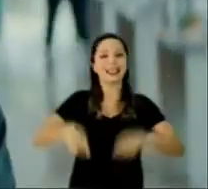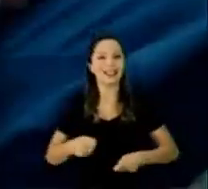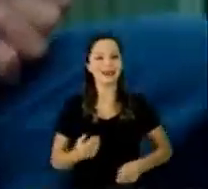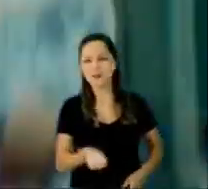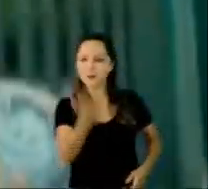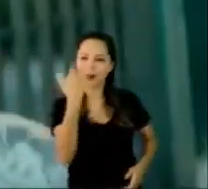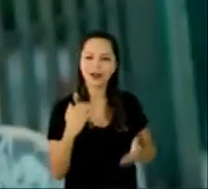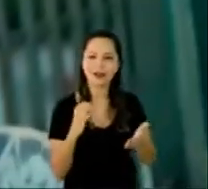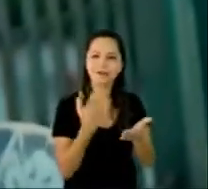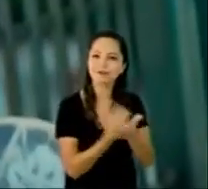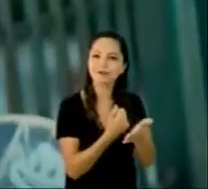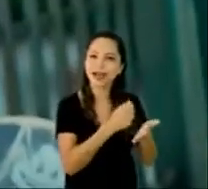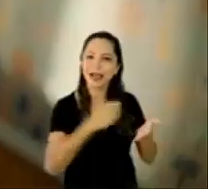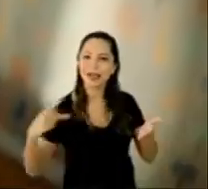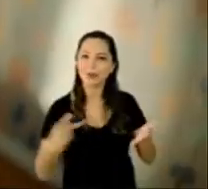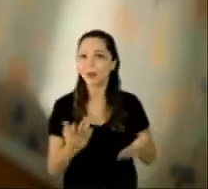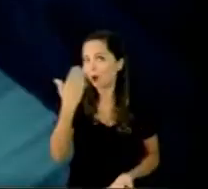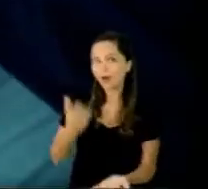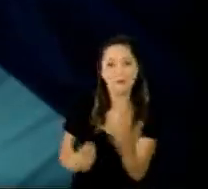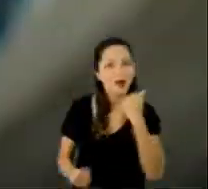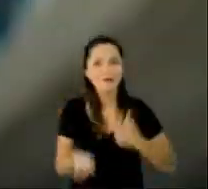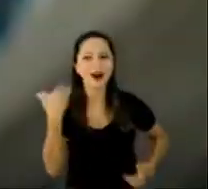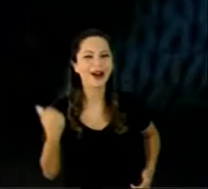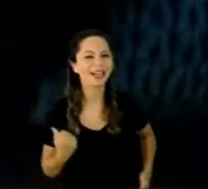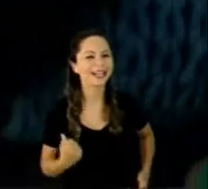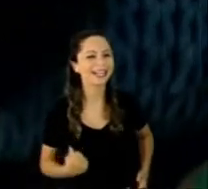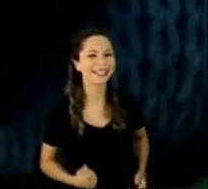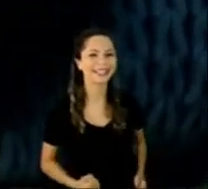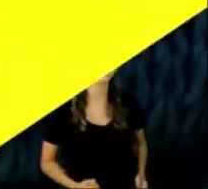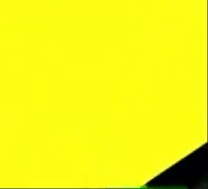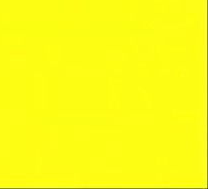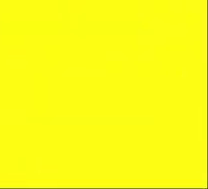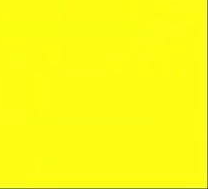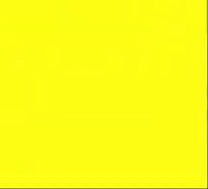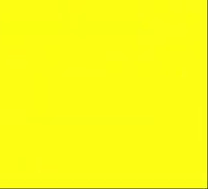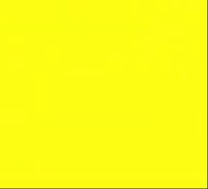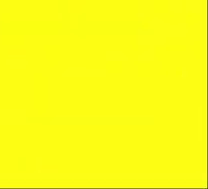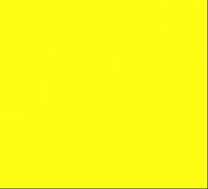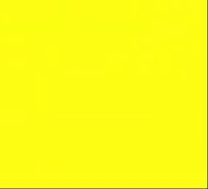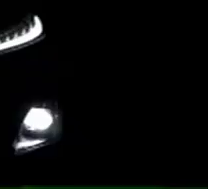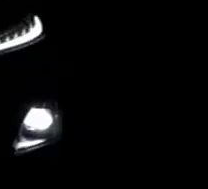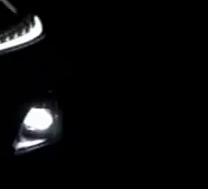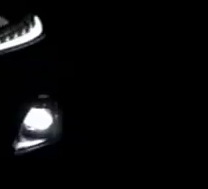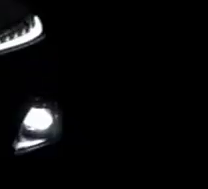você imaginar. Bora no app. Bora. Bora. Bora. Bora.